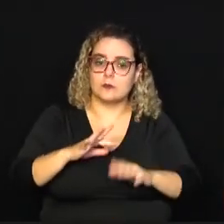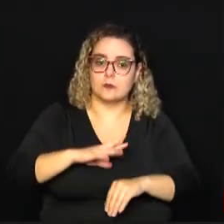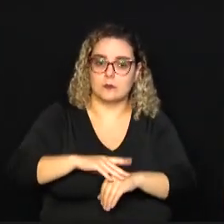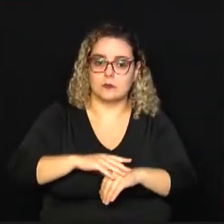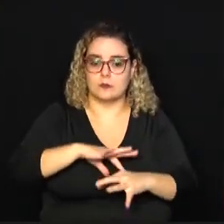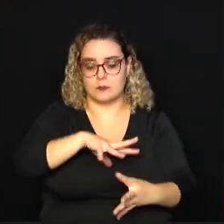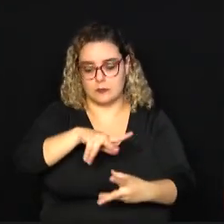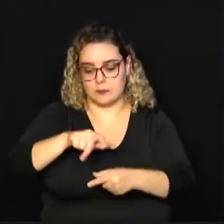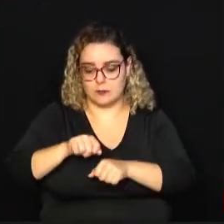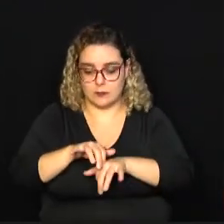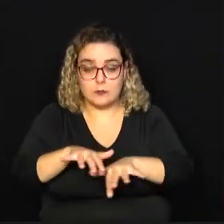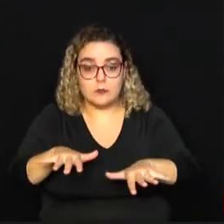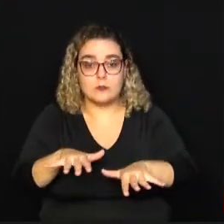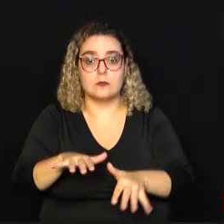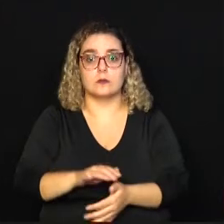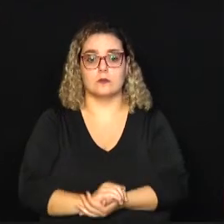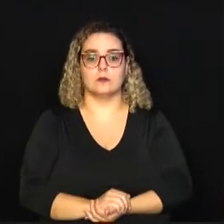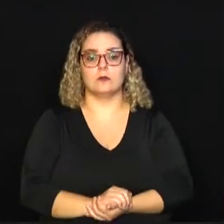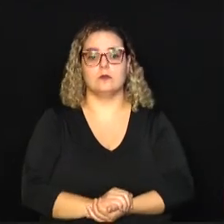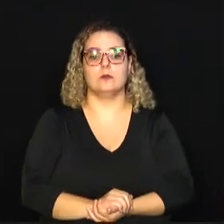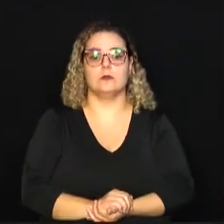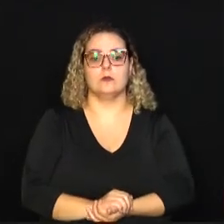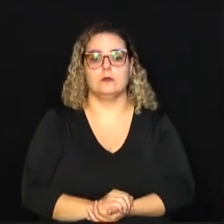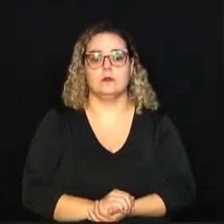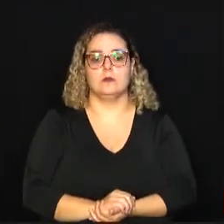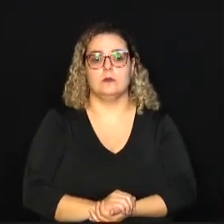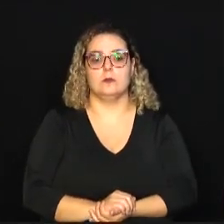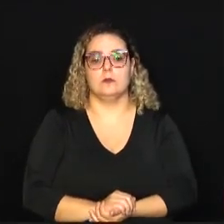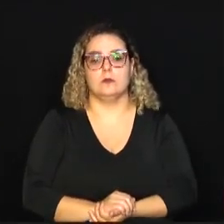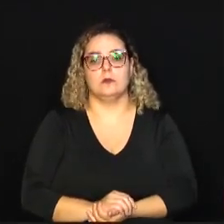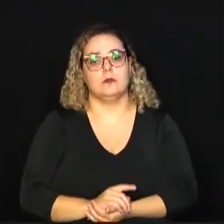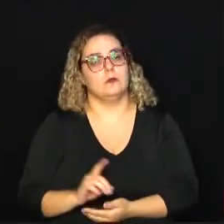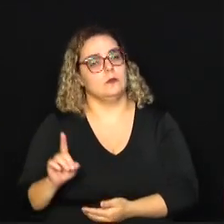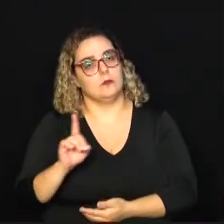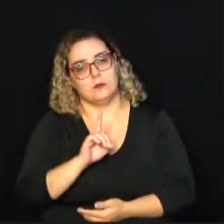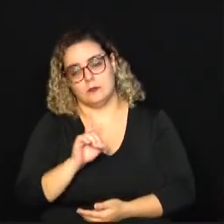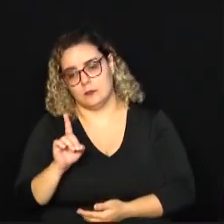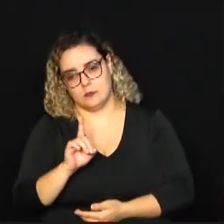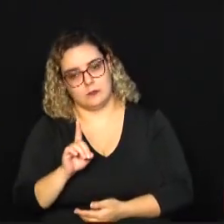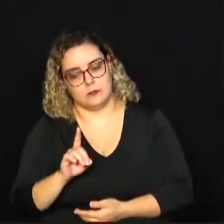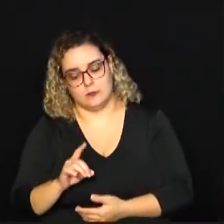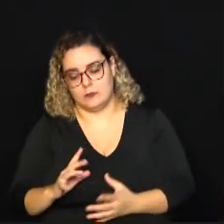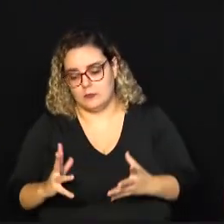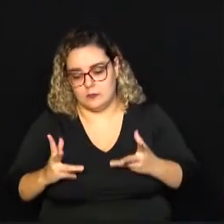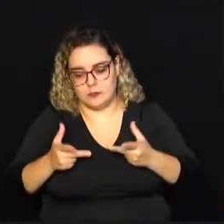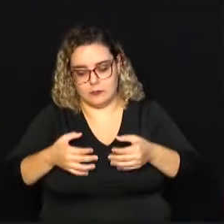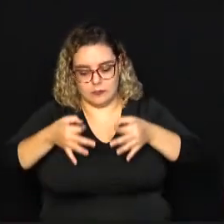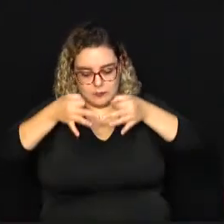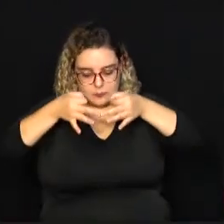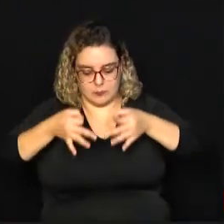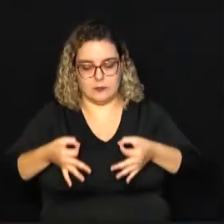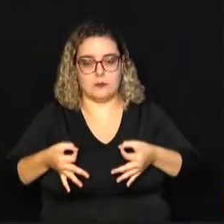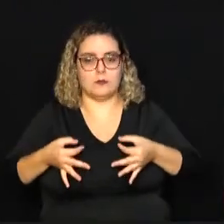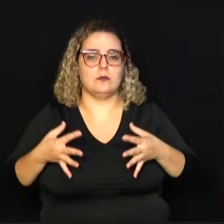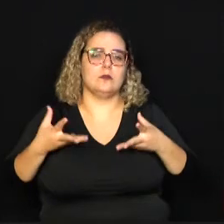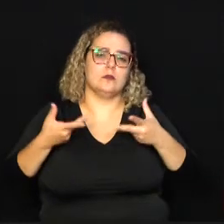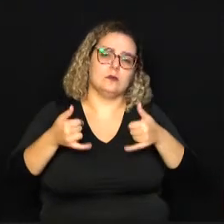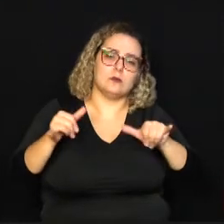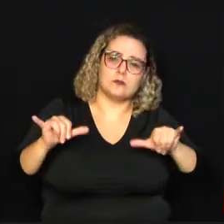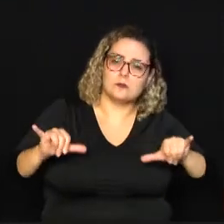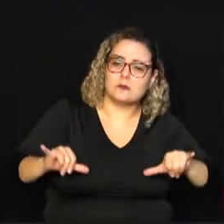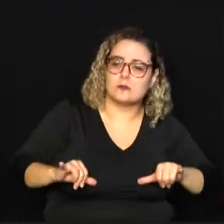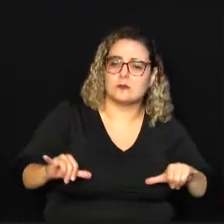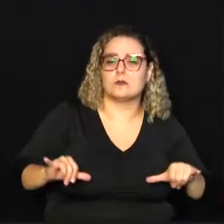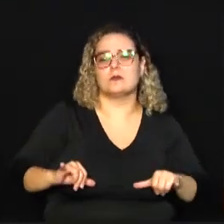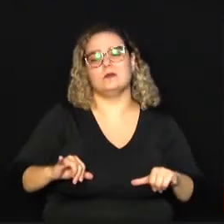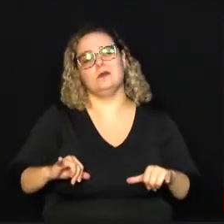Não vamos mais sair inteiros, já estamos todos machucados,